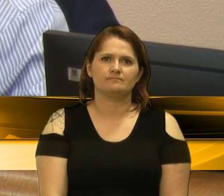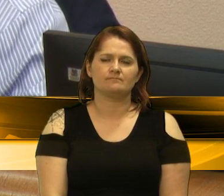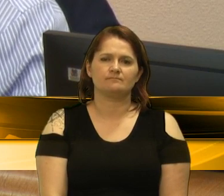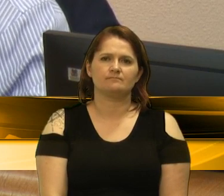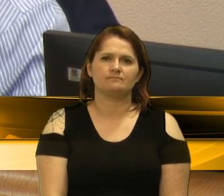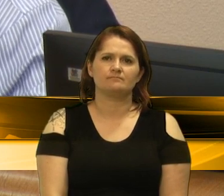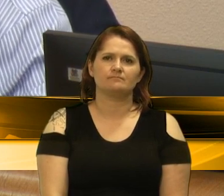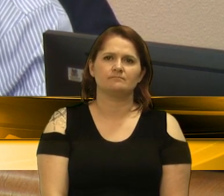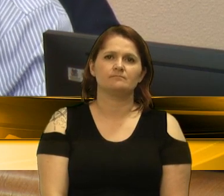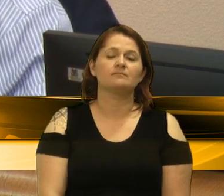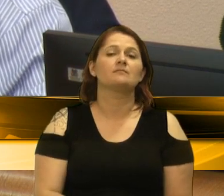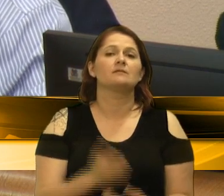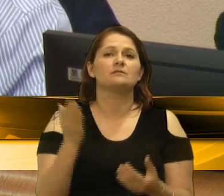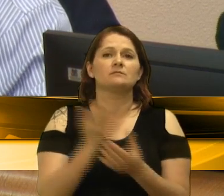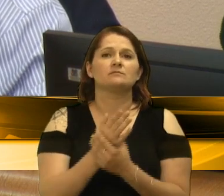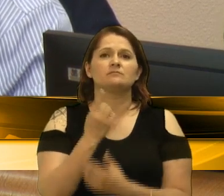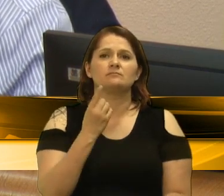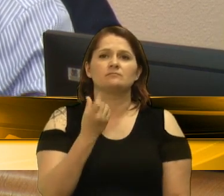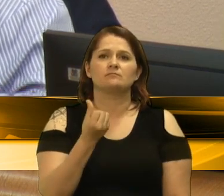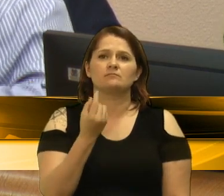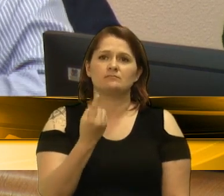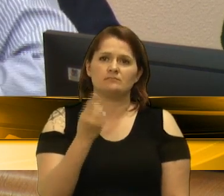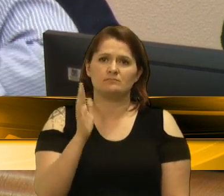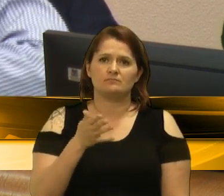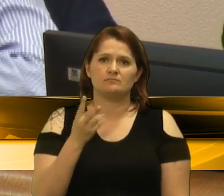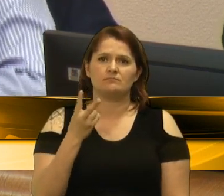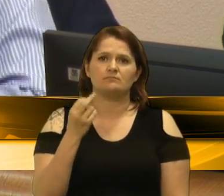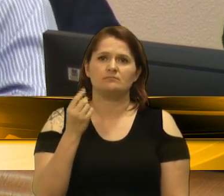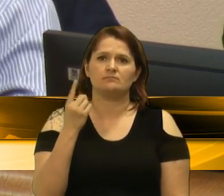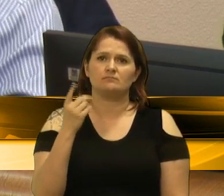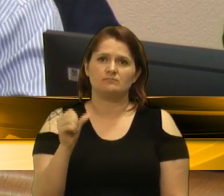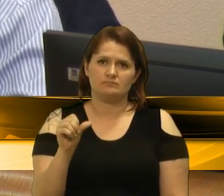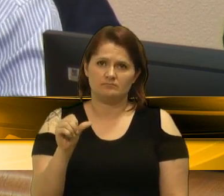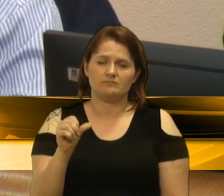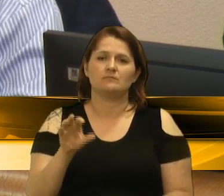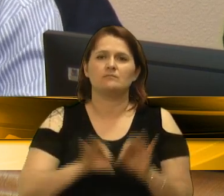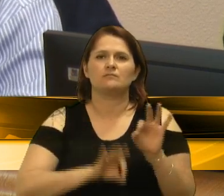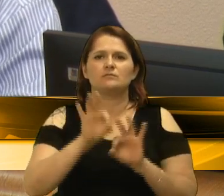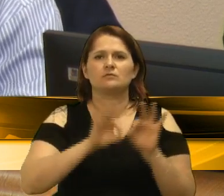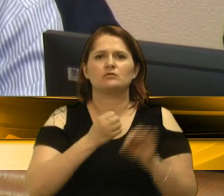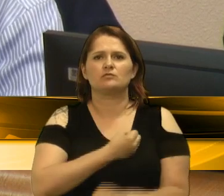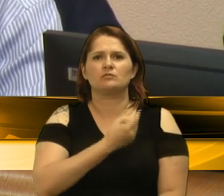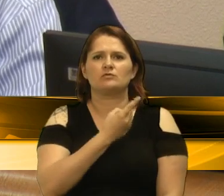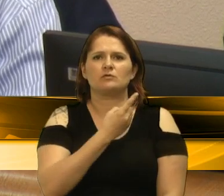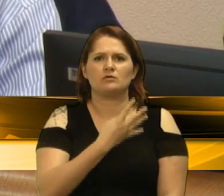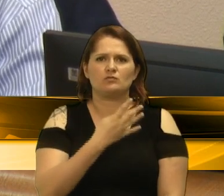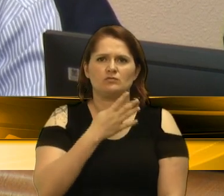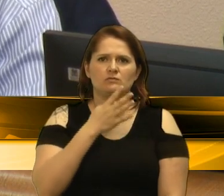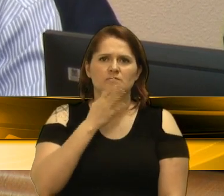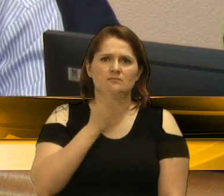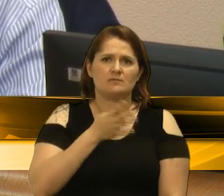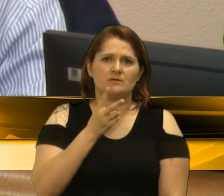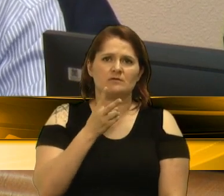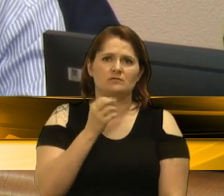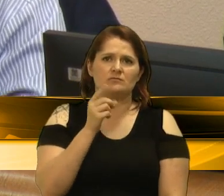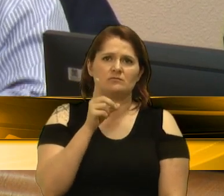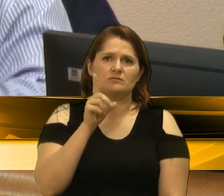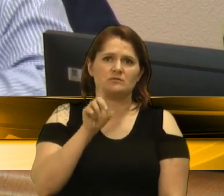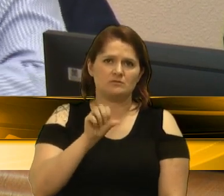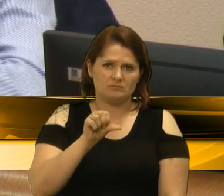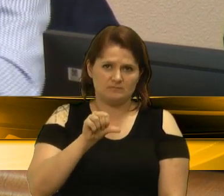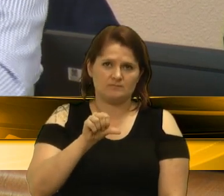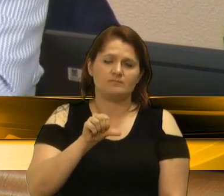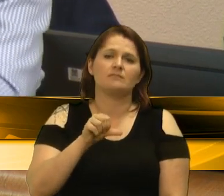Referente ao processo 161/2019, projeto de decreto legislativo número 14/2019, Comissão de Constituição, Justiça e